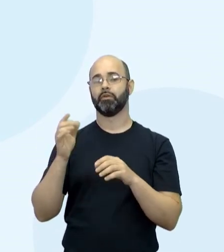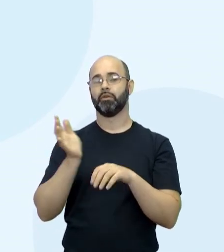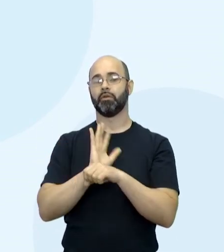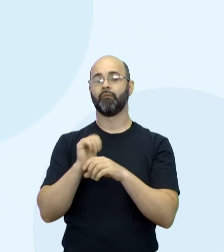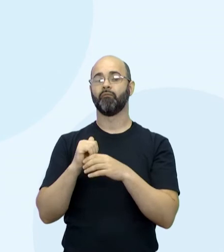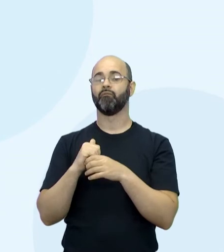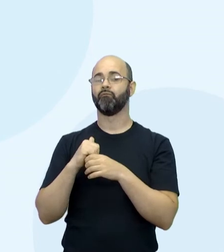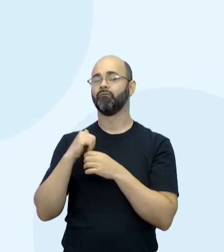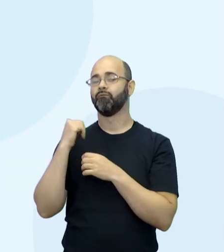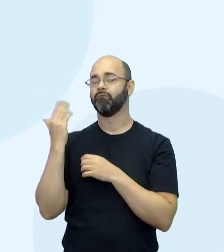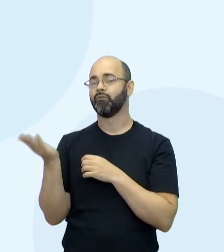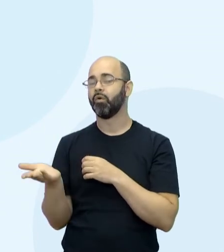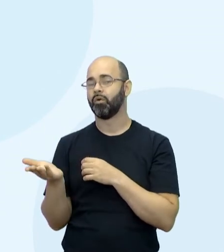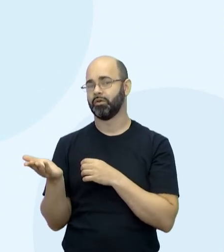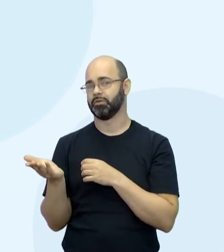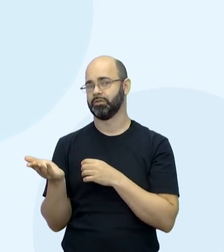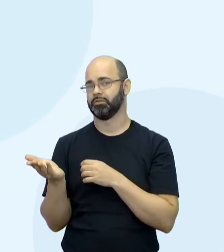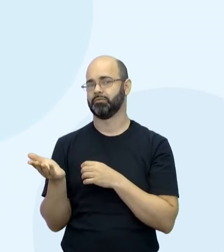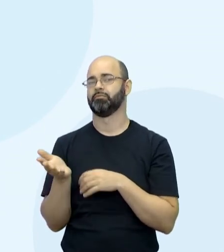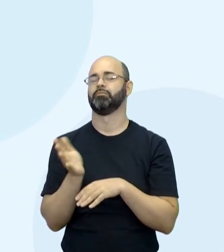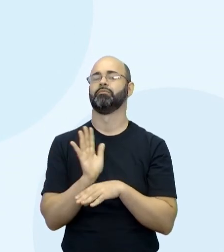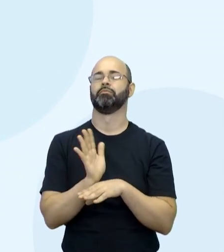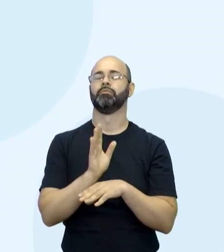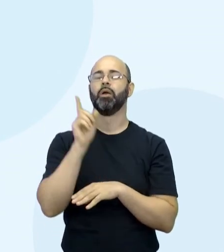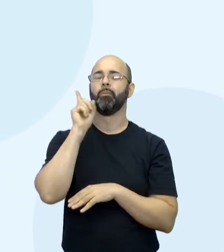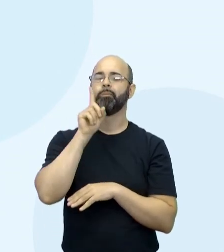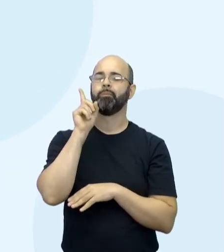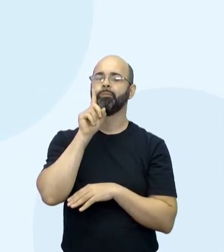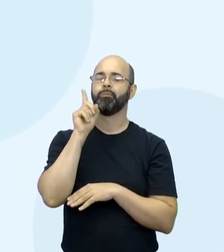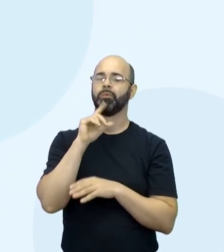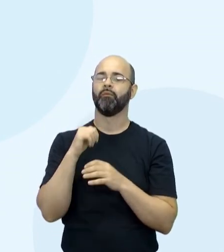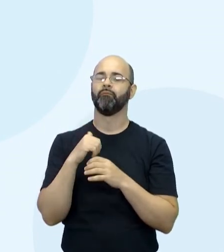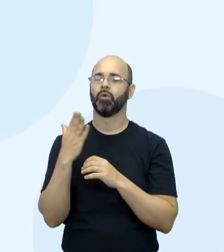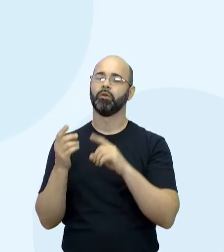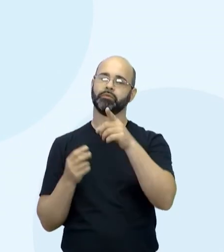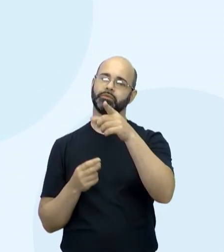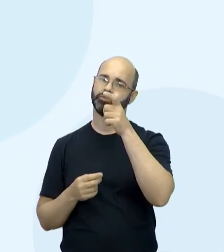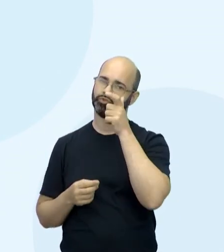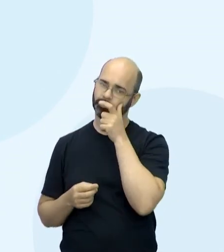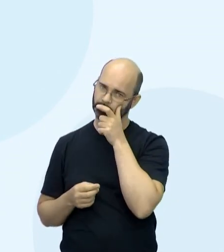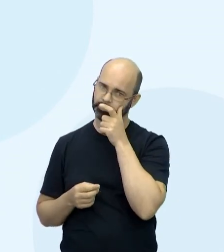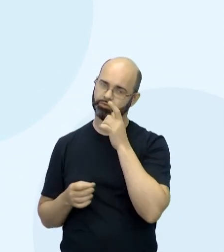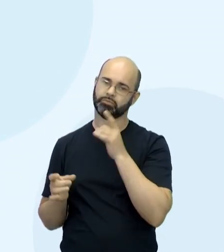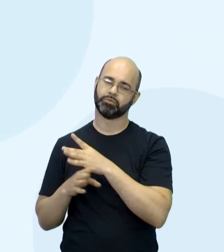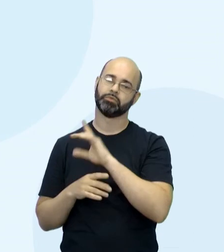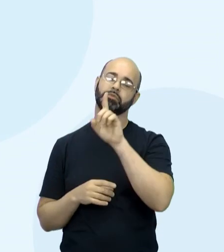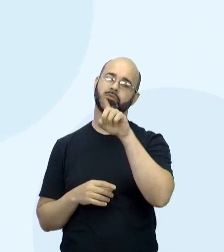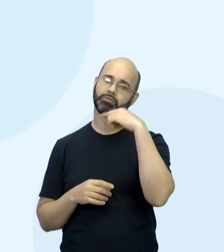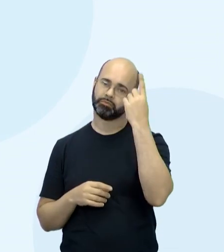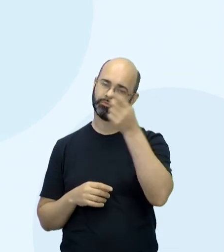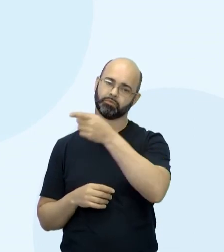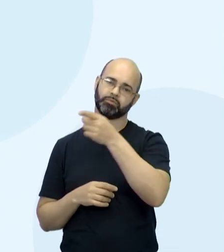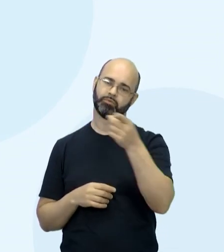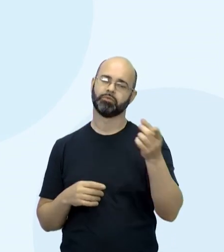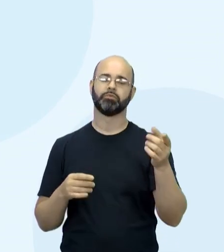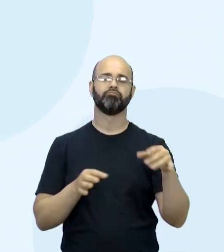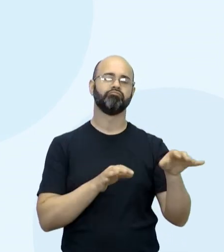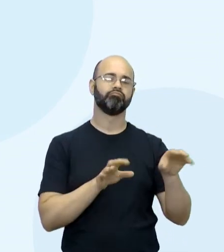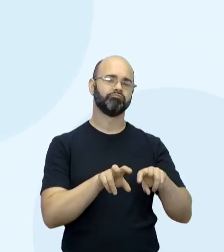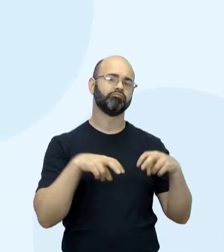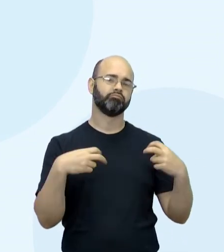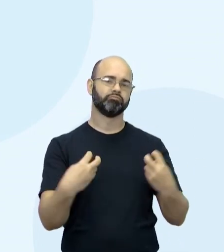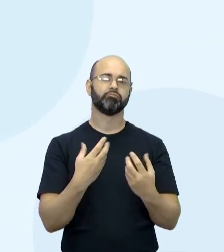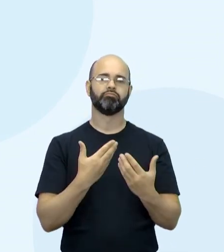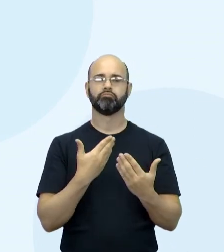cinematográfica, fora da indústria estadunidense. E após assistir, organize uma roda de conversa sobre as impressões que